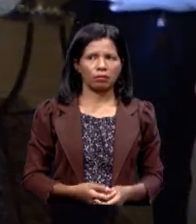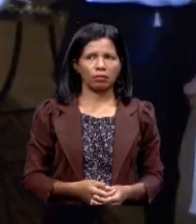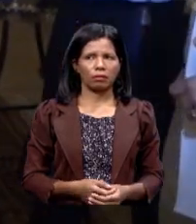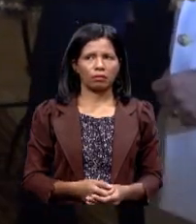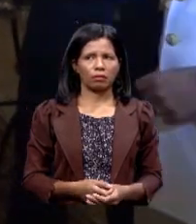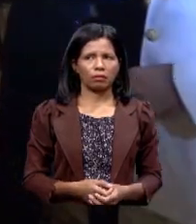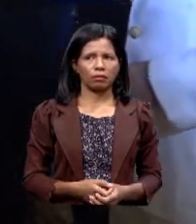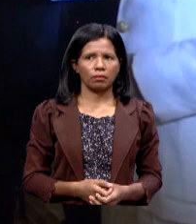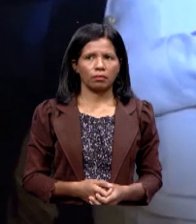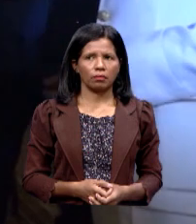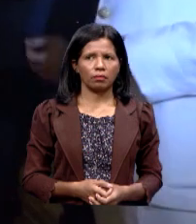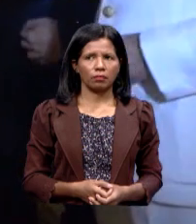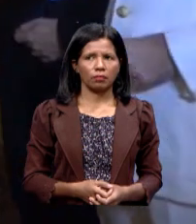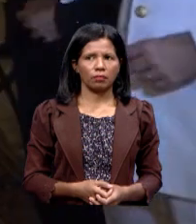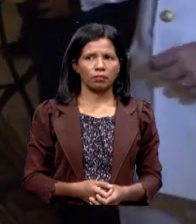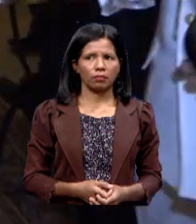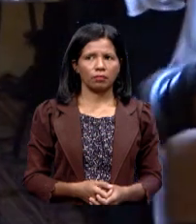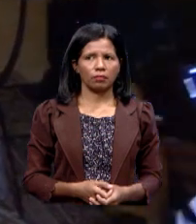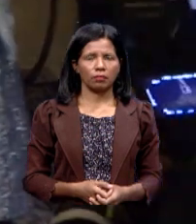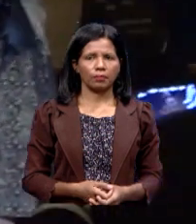pode vir a ser muito significativo.